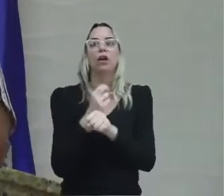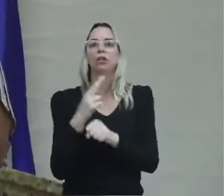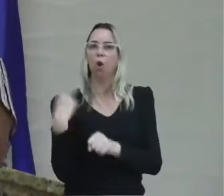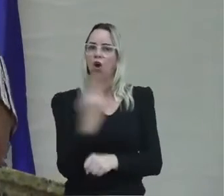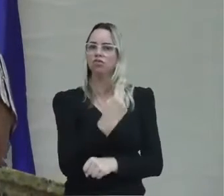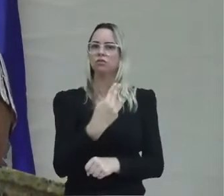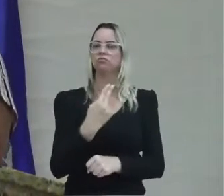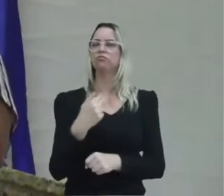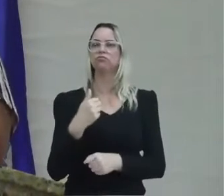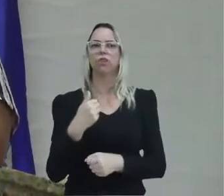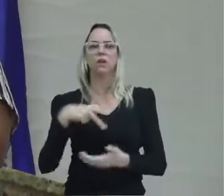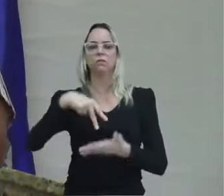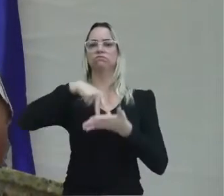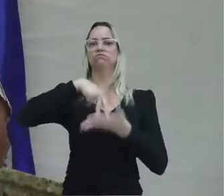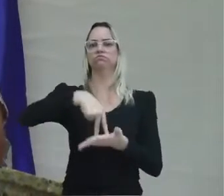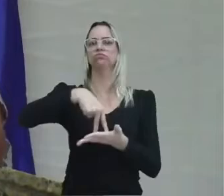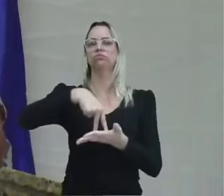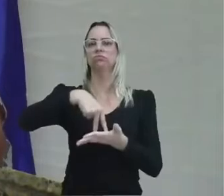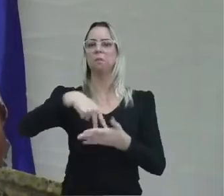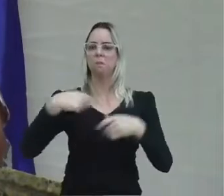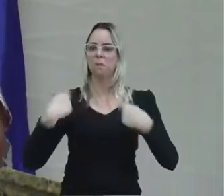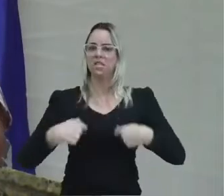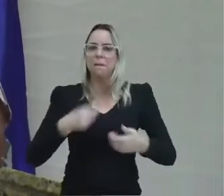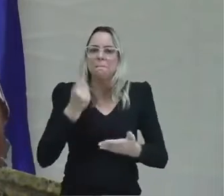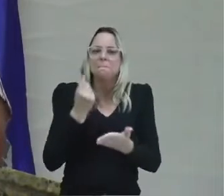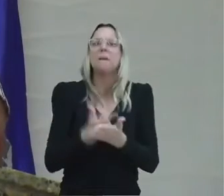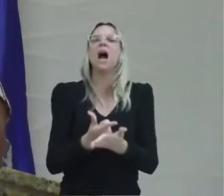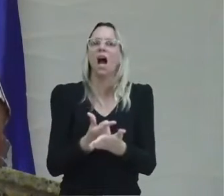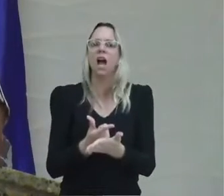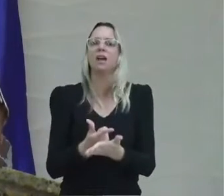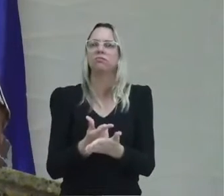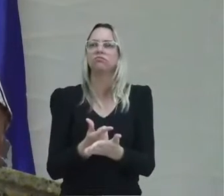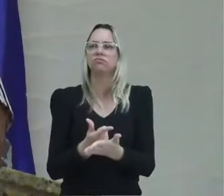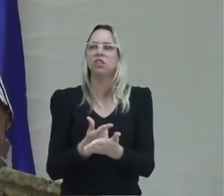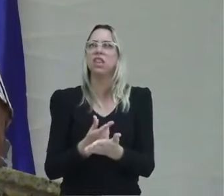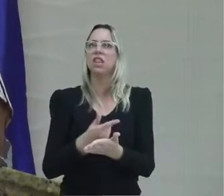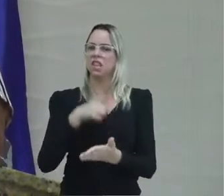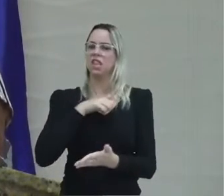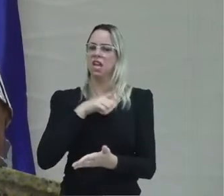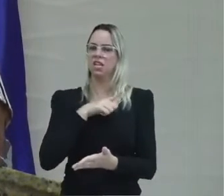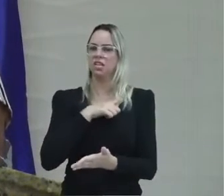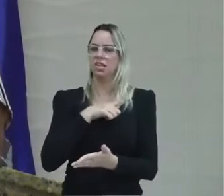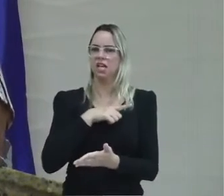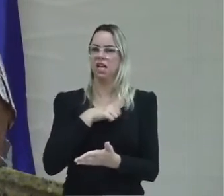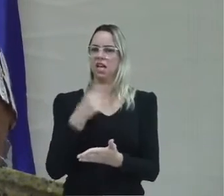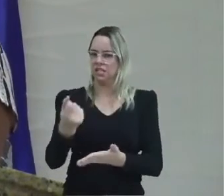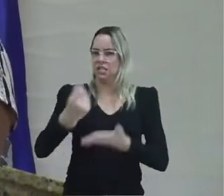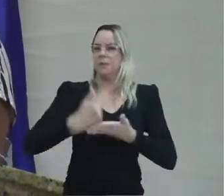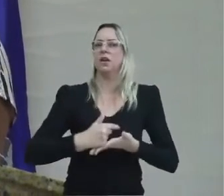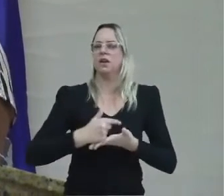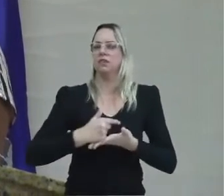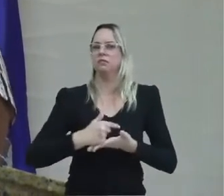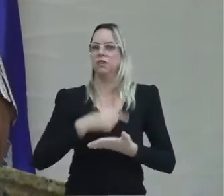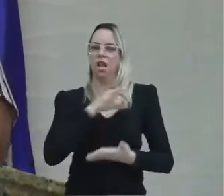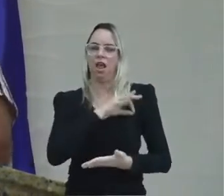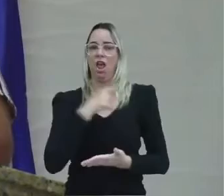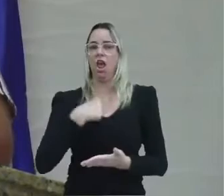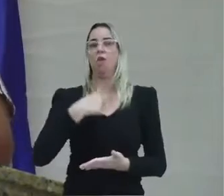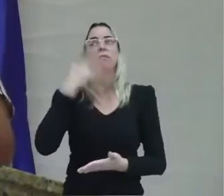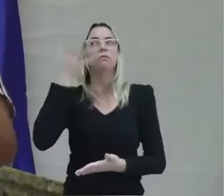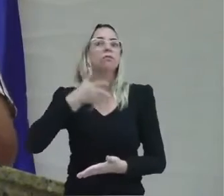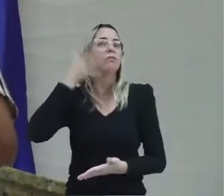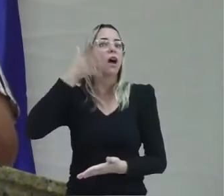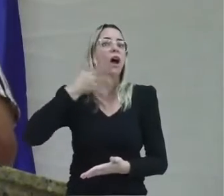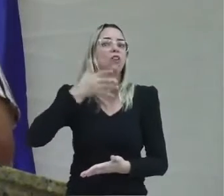o pé no pescoço e dizer que tem que pagar, porque nós temos que receber. Porque nós sabíamos, e eu disse nessa casa,